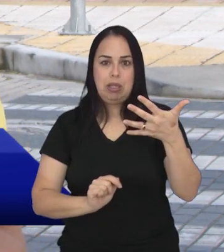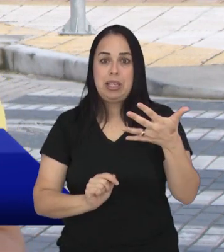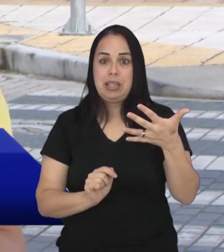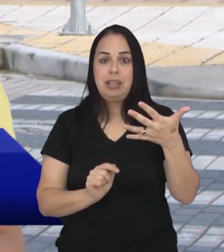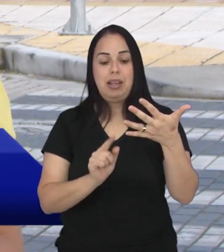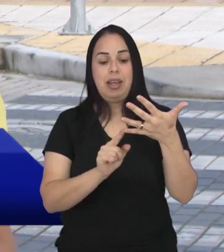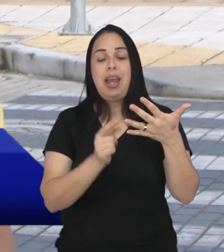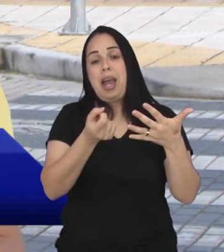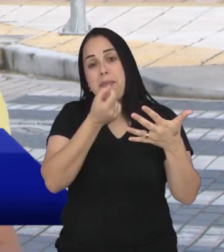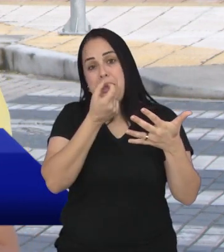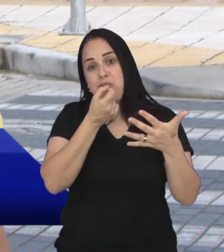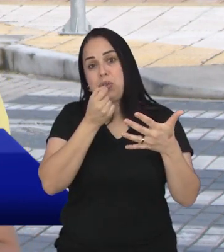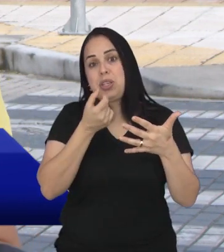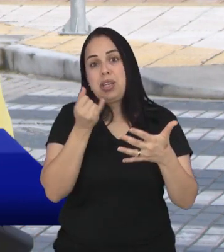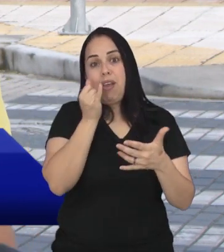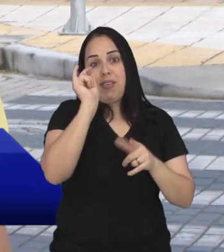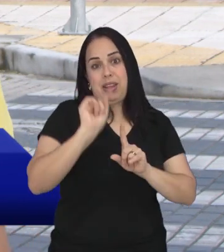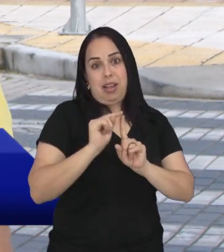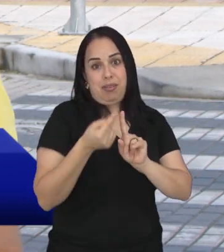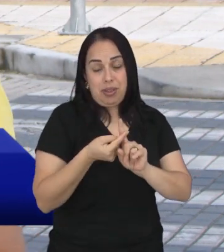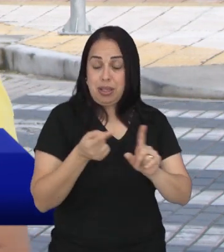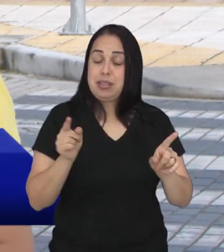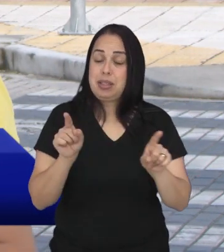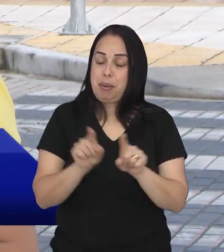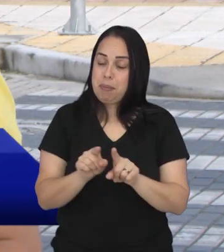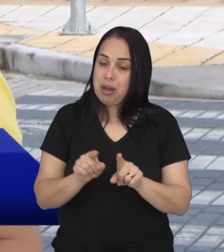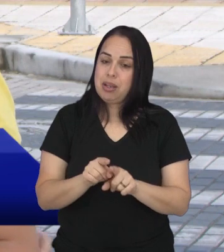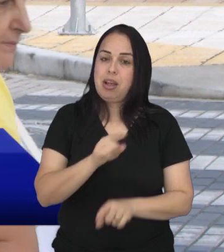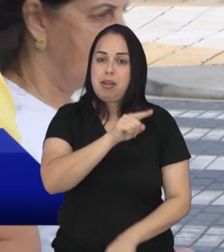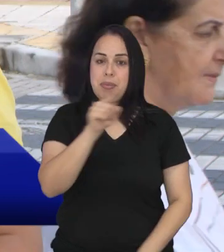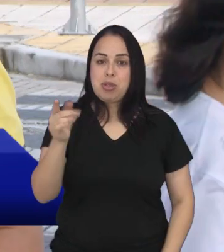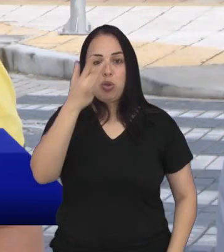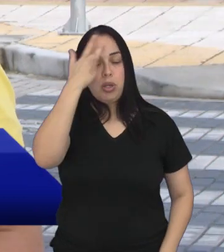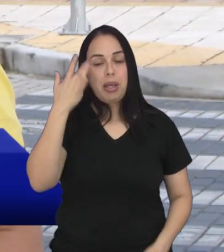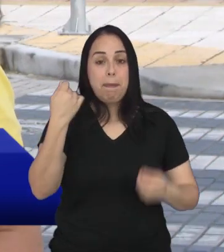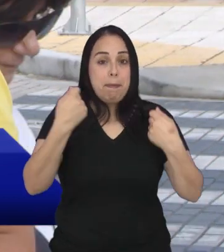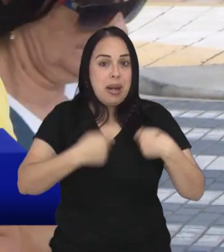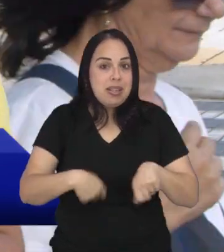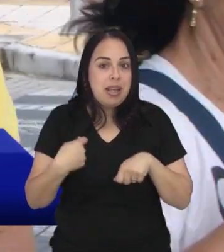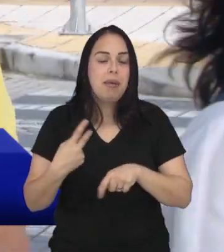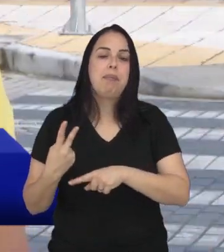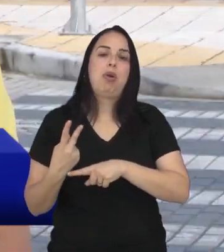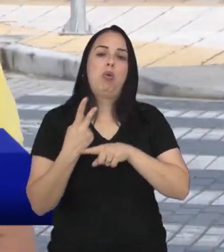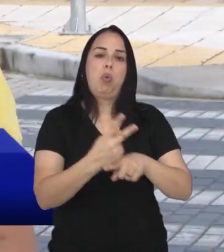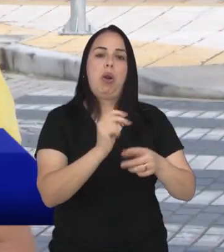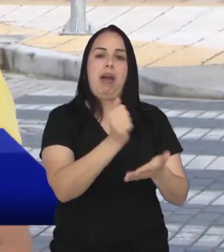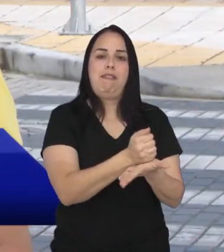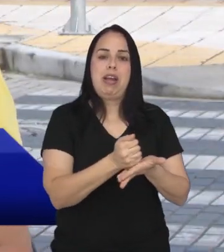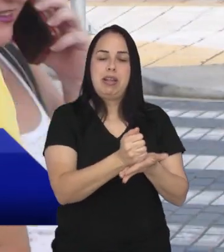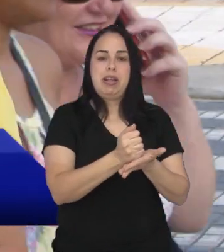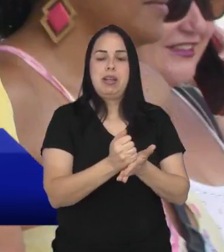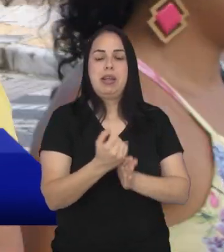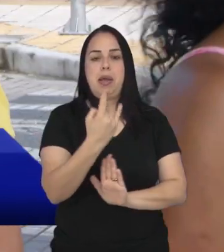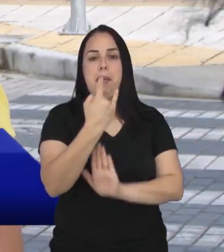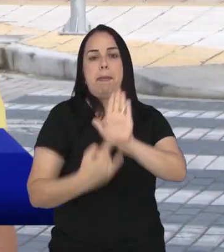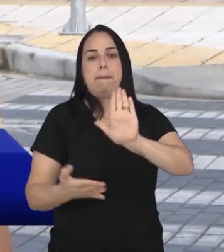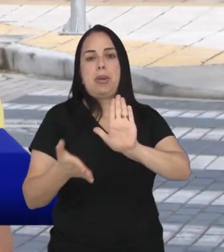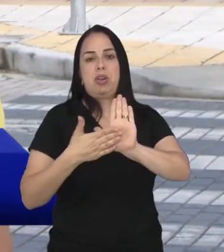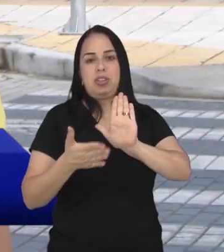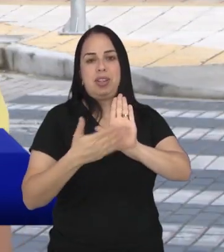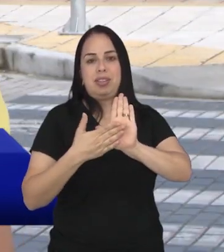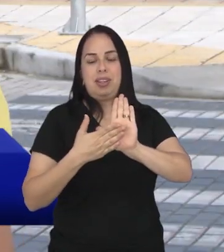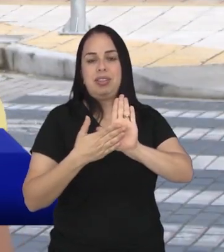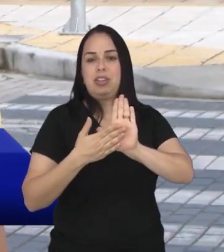anticoncepcionais a pessoa o cidadão que precisa retirar Esses medicamentos ele pode vir até uma das Farmácias conveniadas e